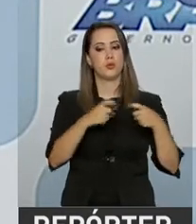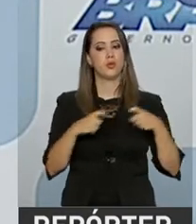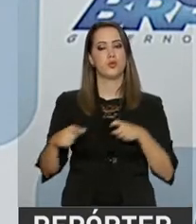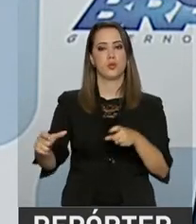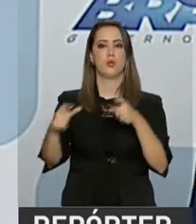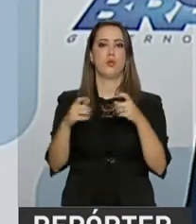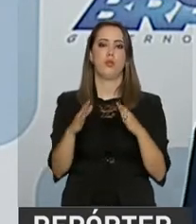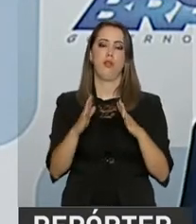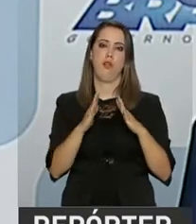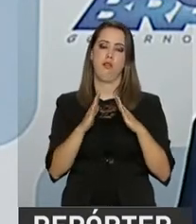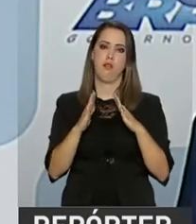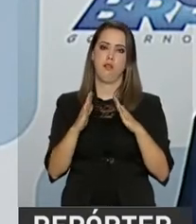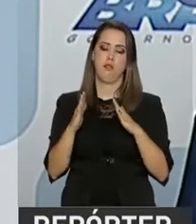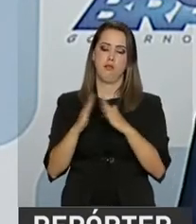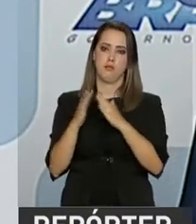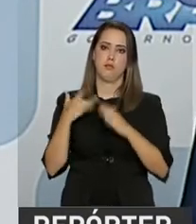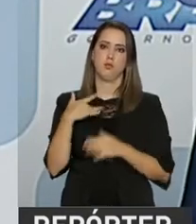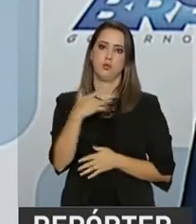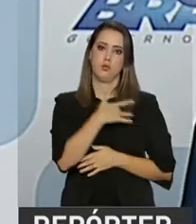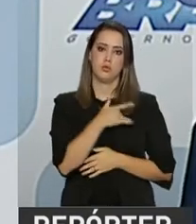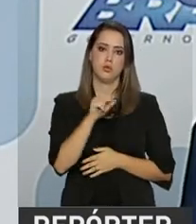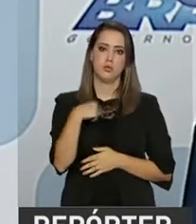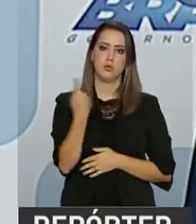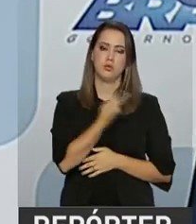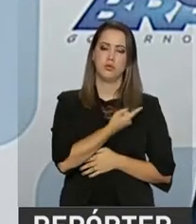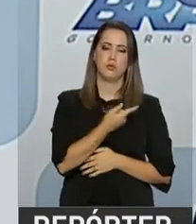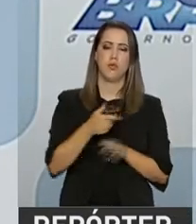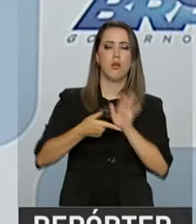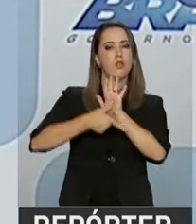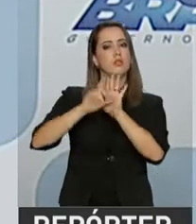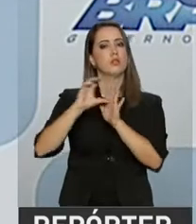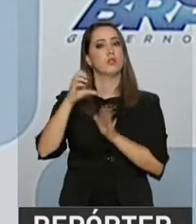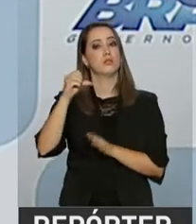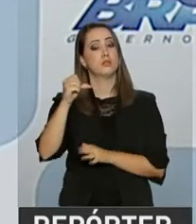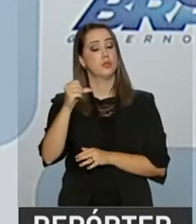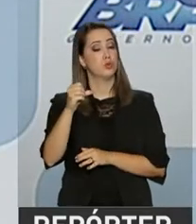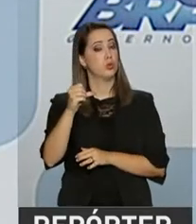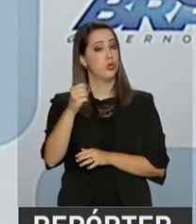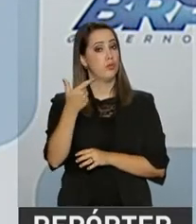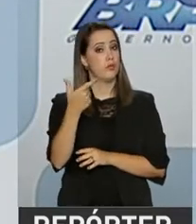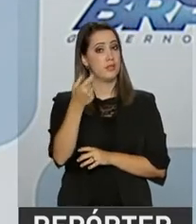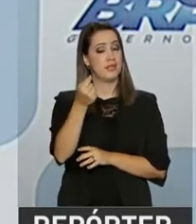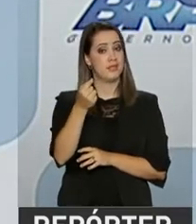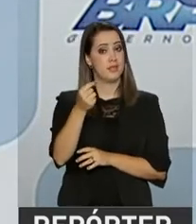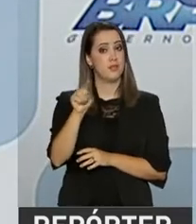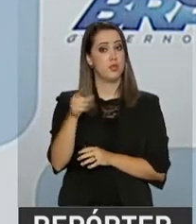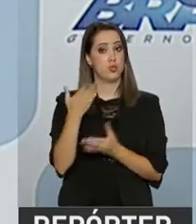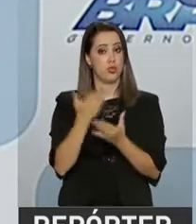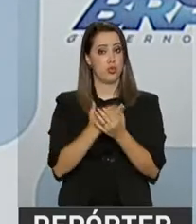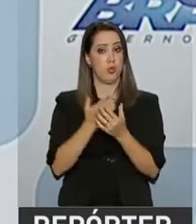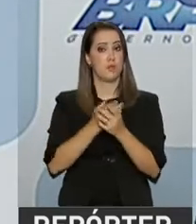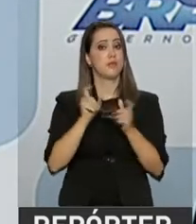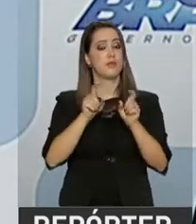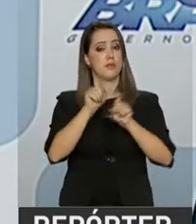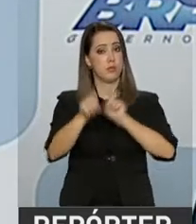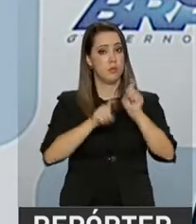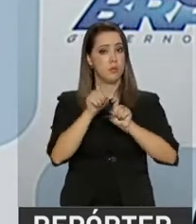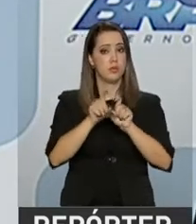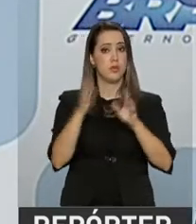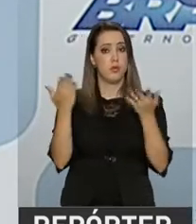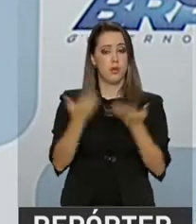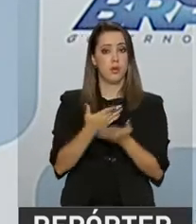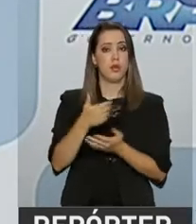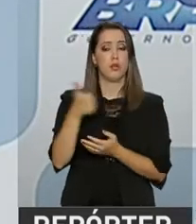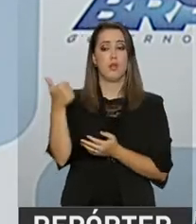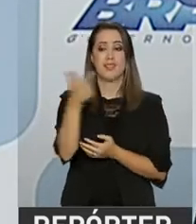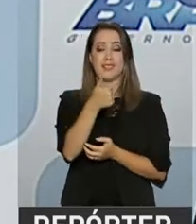saímos de 920 unidades básicas com prontuário eletrônico para 17 mil em 2016 e vamos entregar,